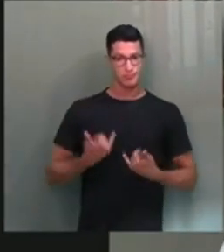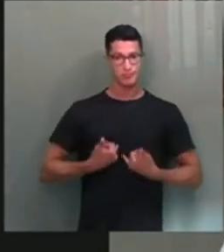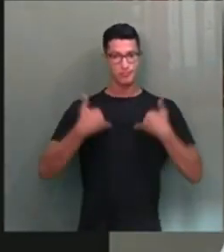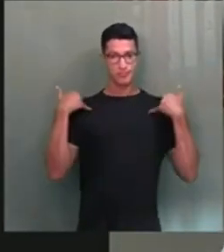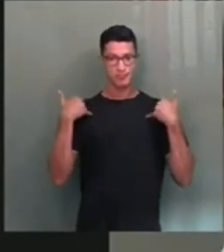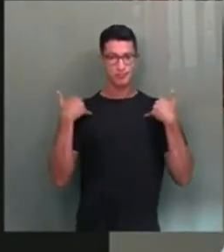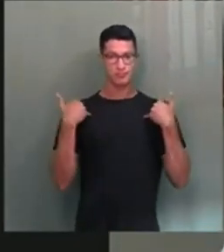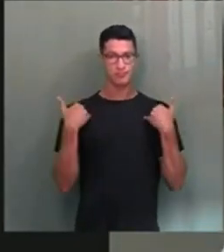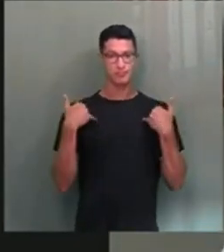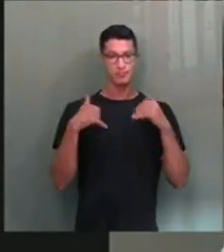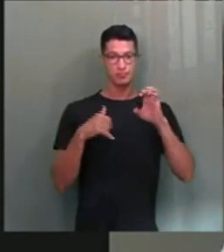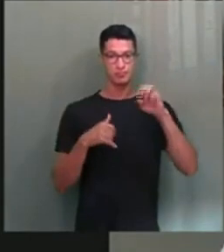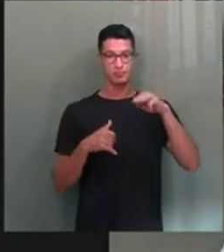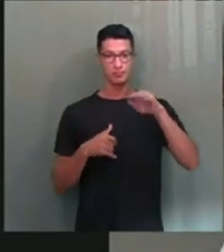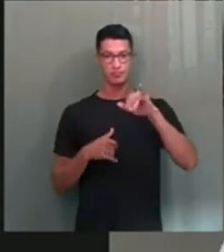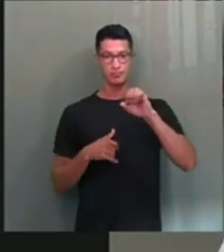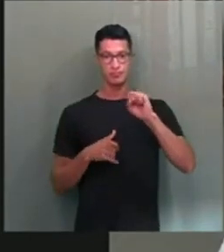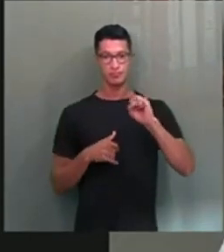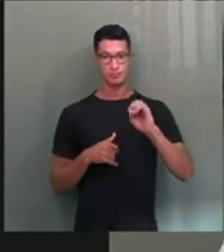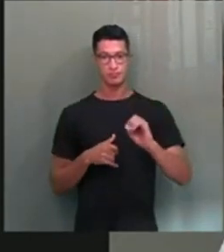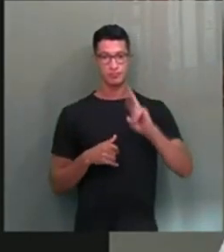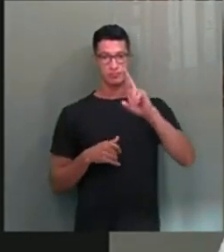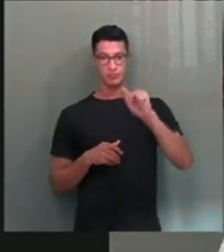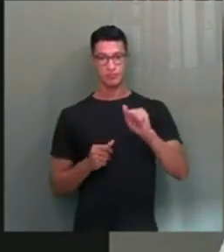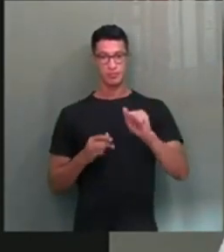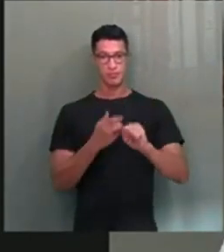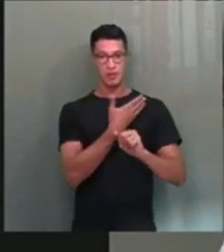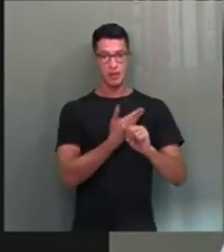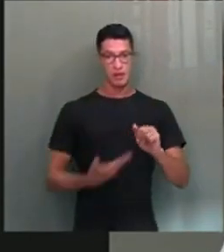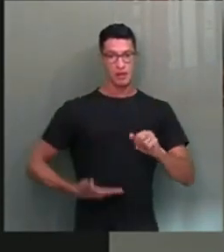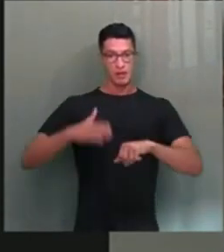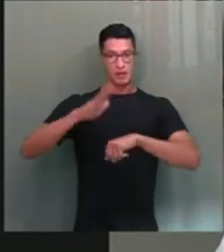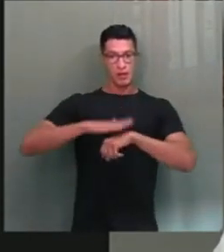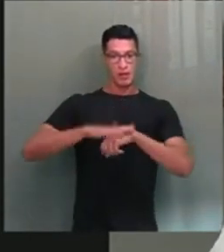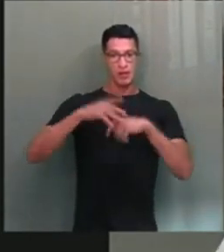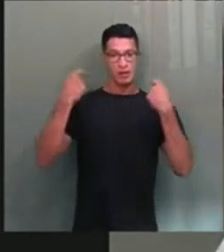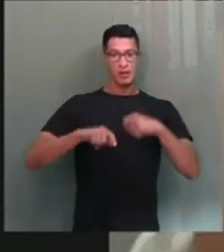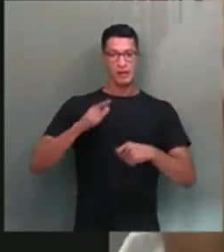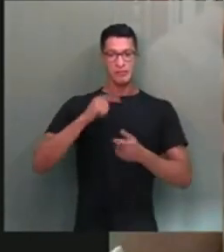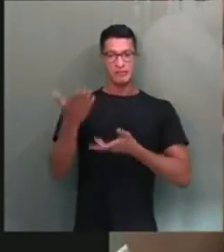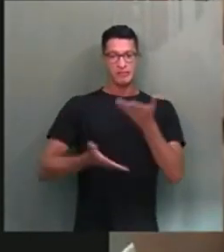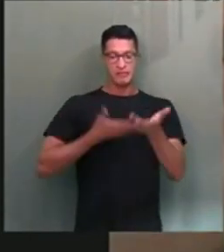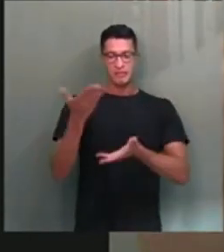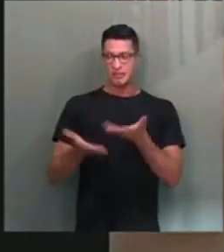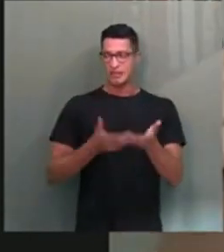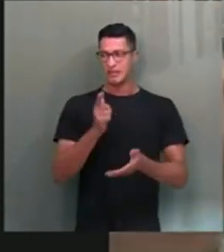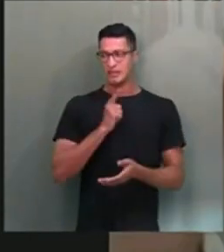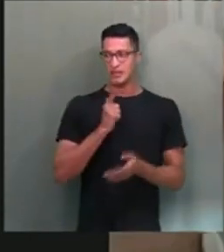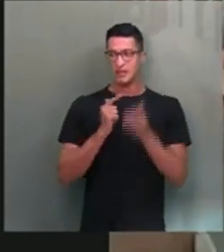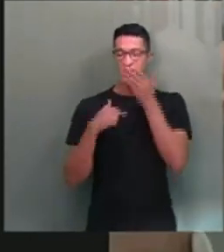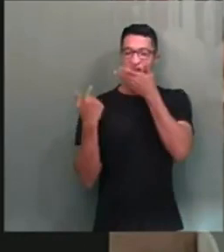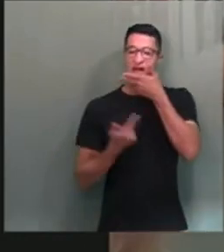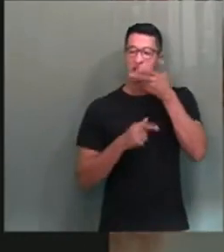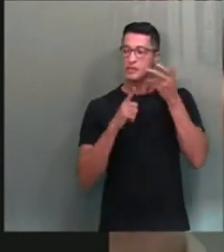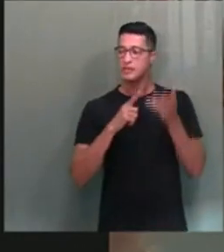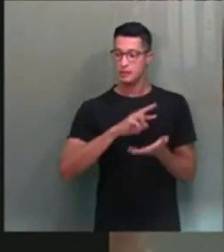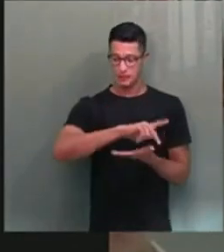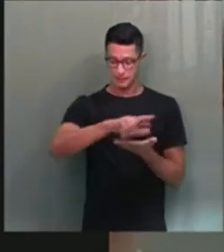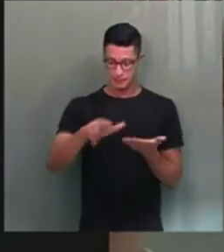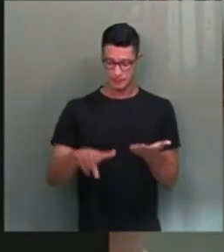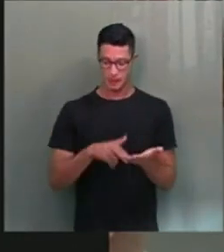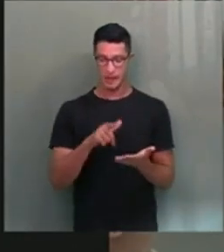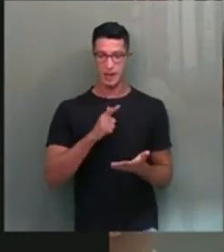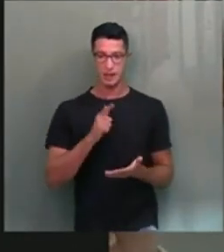uma emissora pública que preste esses outros serviços para milhares de brasileiros